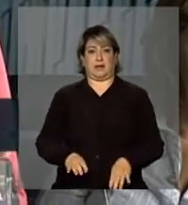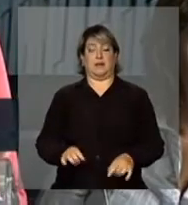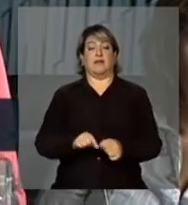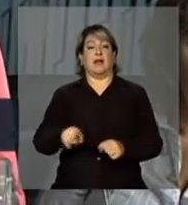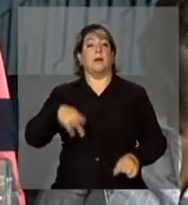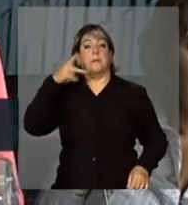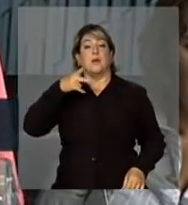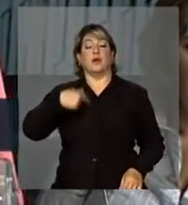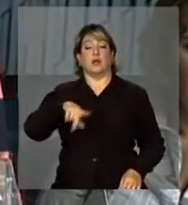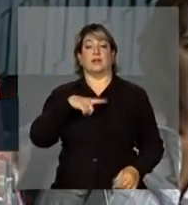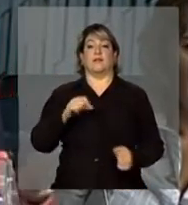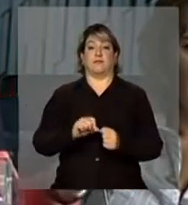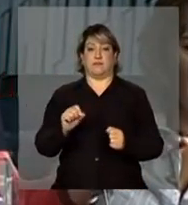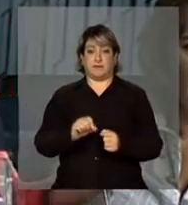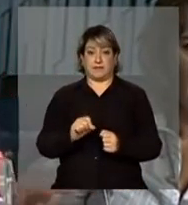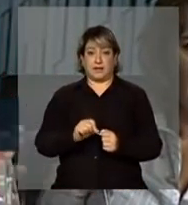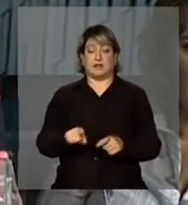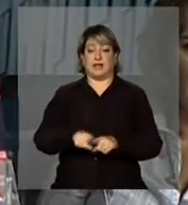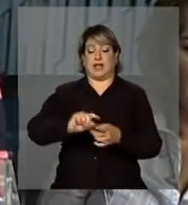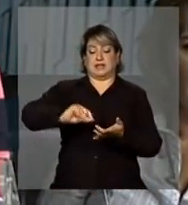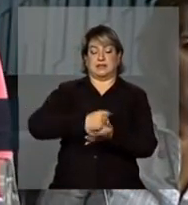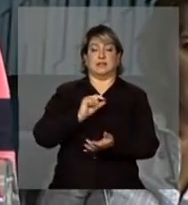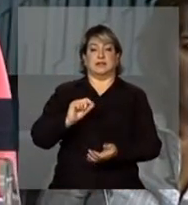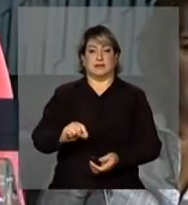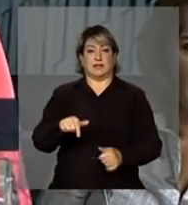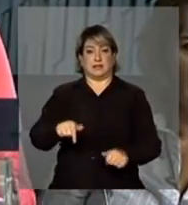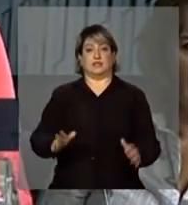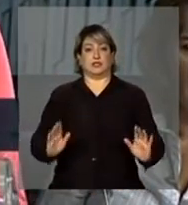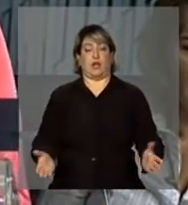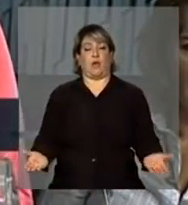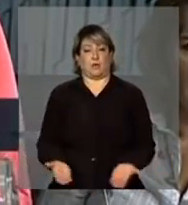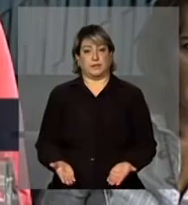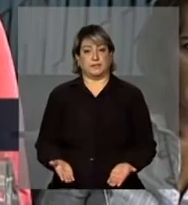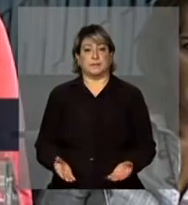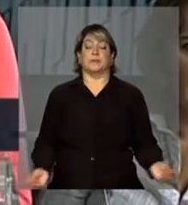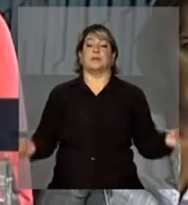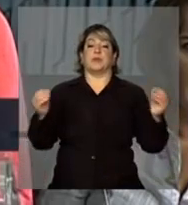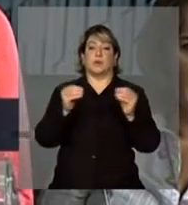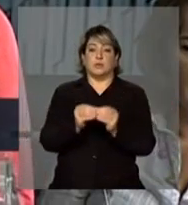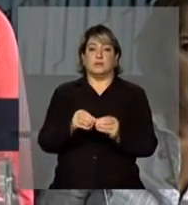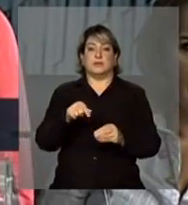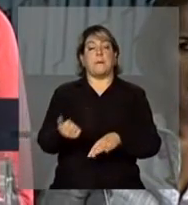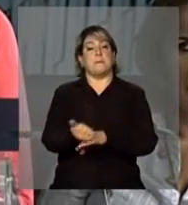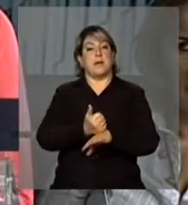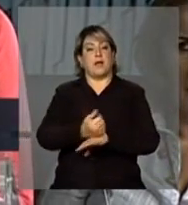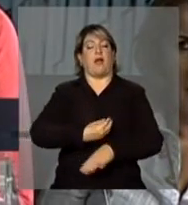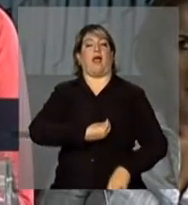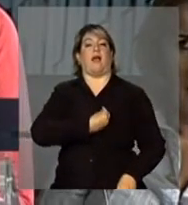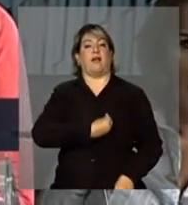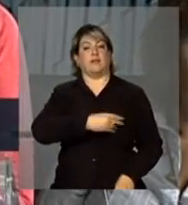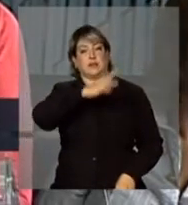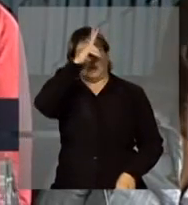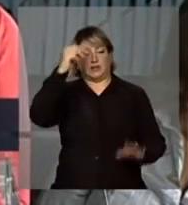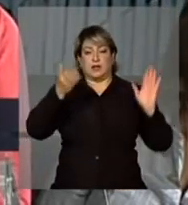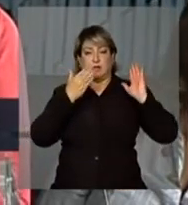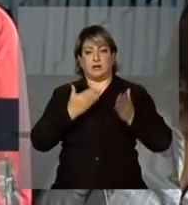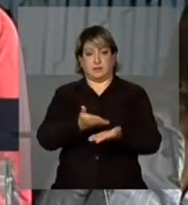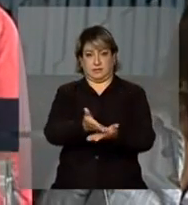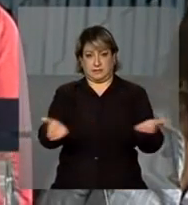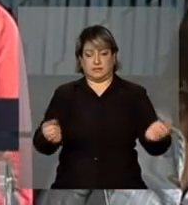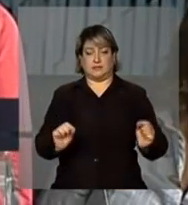que a gente tem formulado e que a gente assinou alguns atos aqui para a implementação dessa melhoria da qualidade de vida.